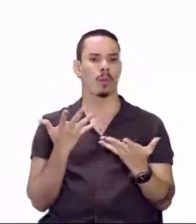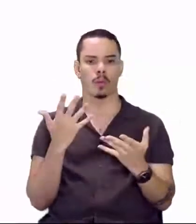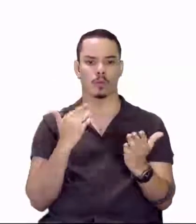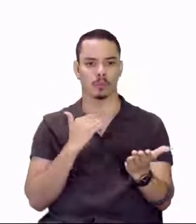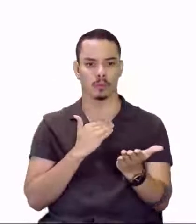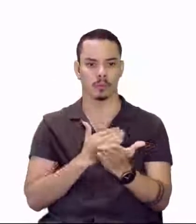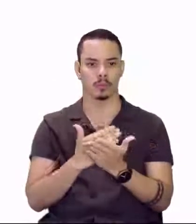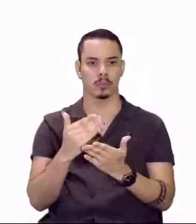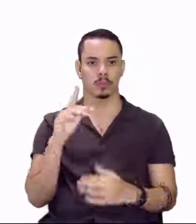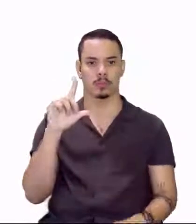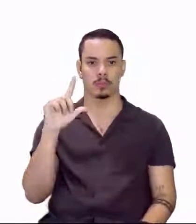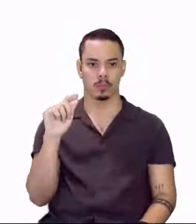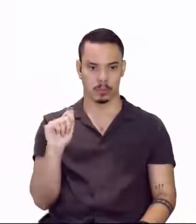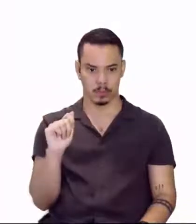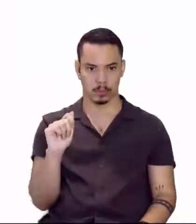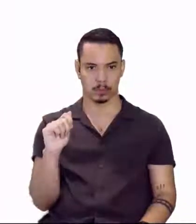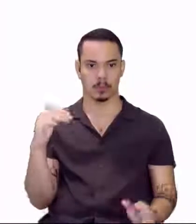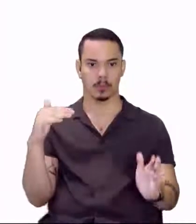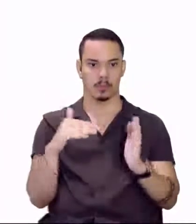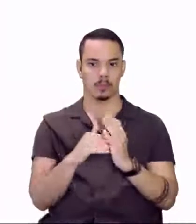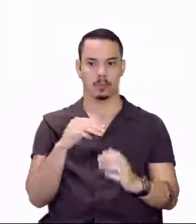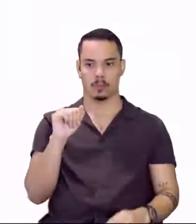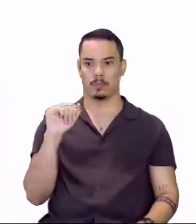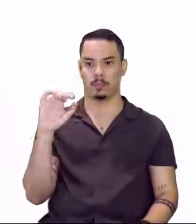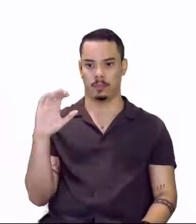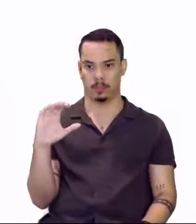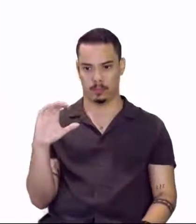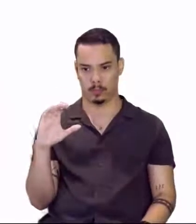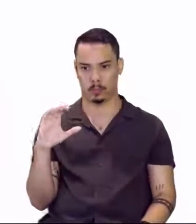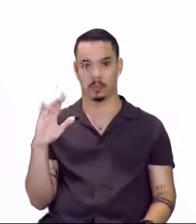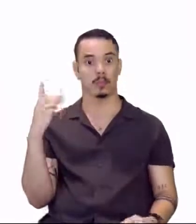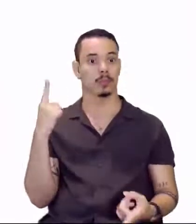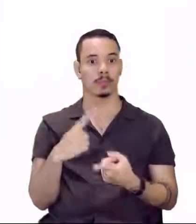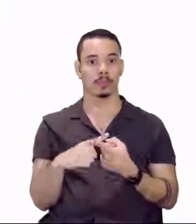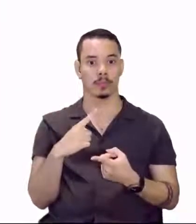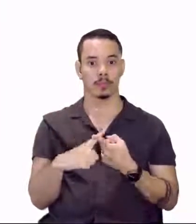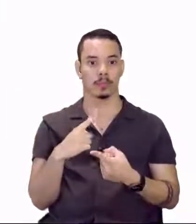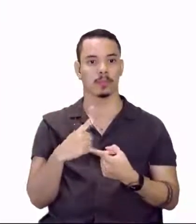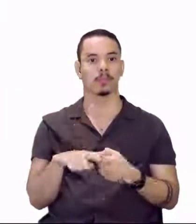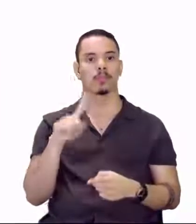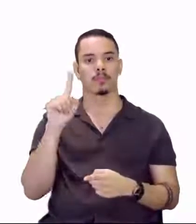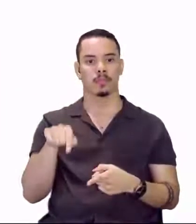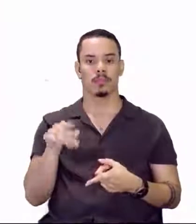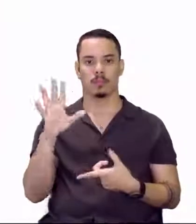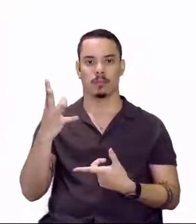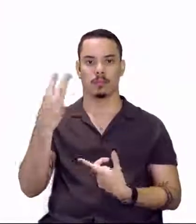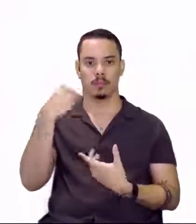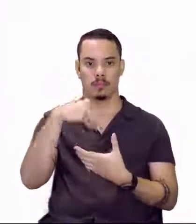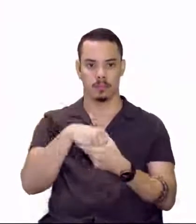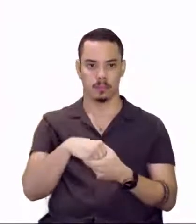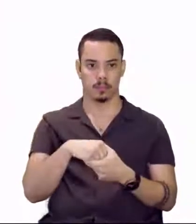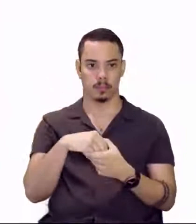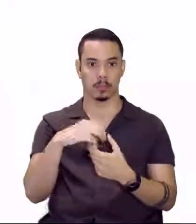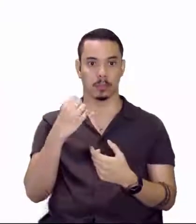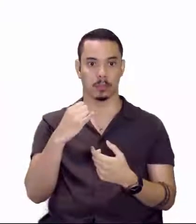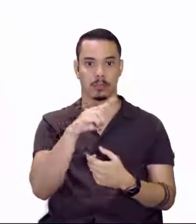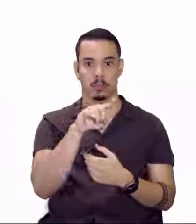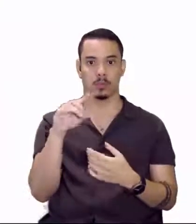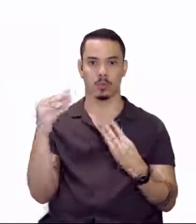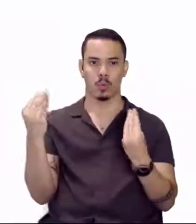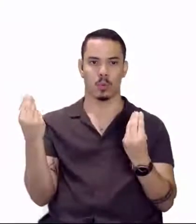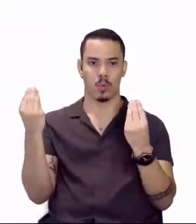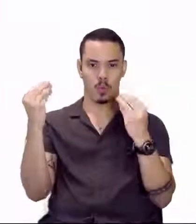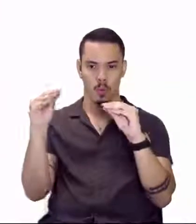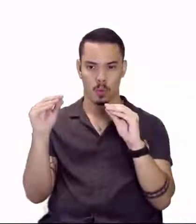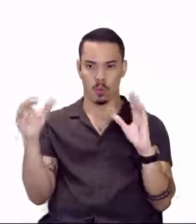com lantânio e com actinídeo. Por quê? Eles são internos porque se você coloca